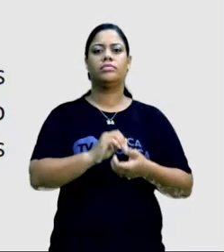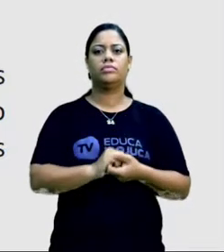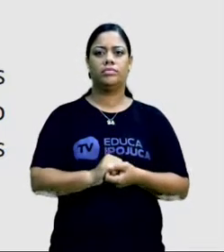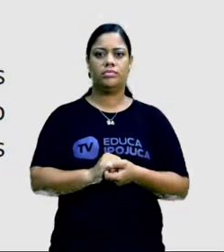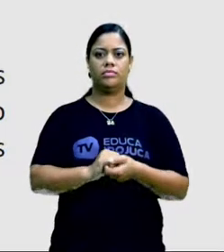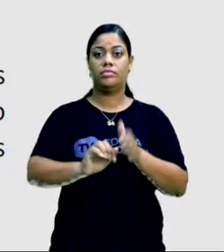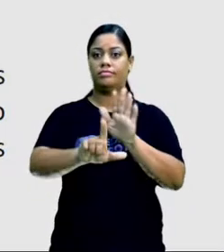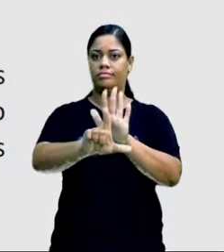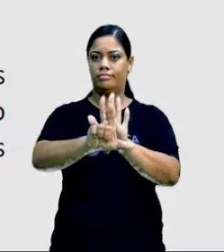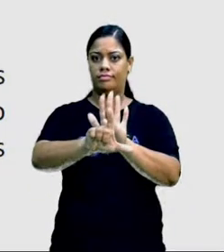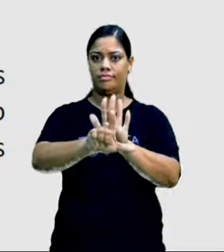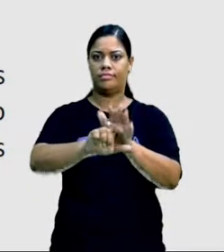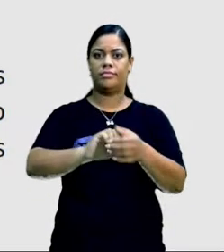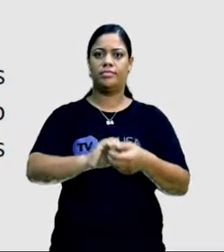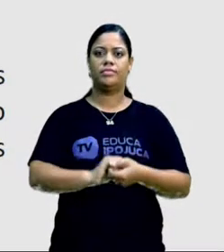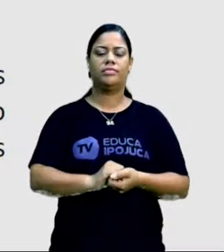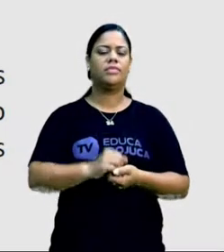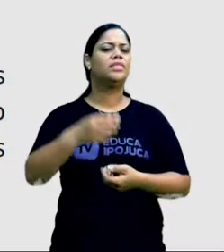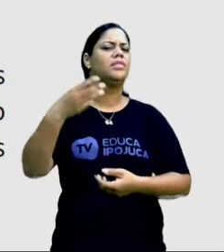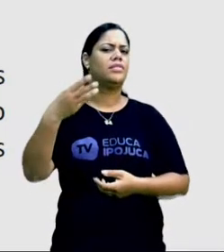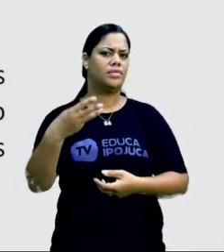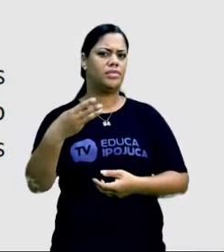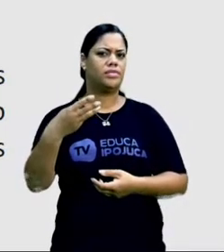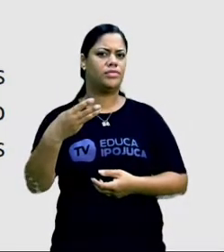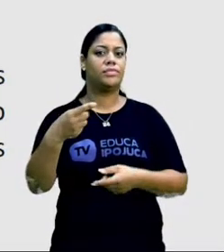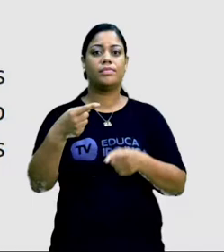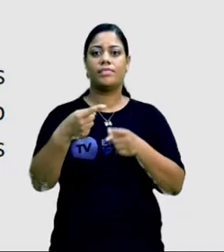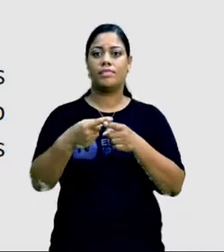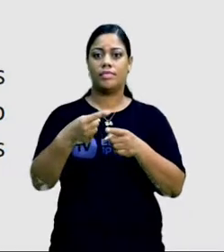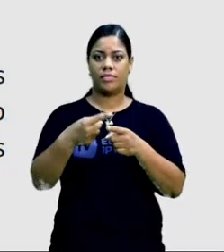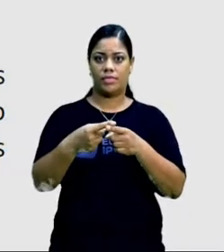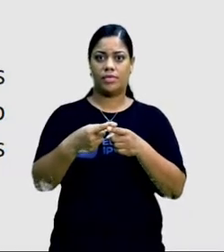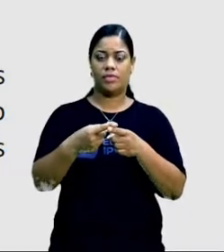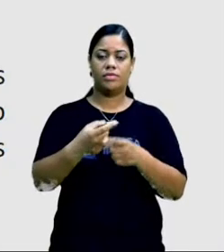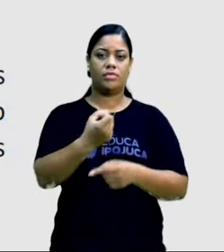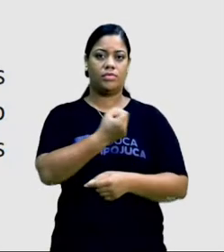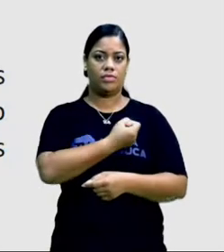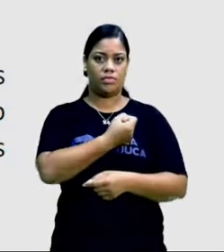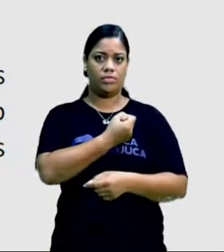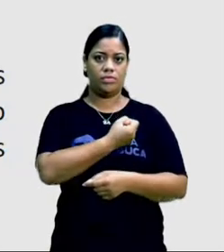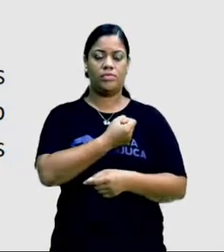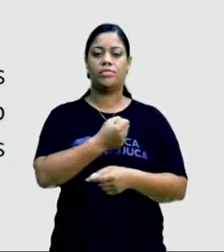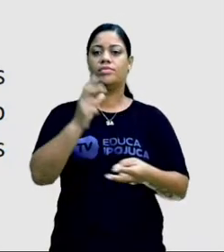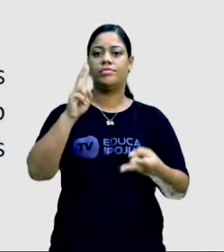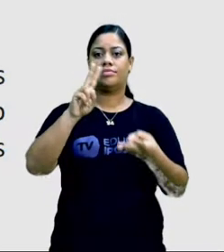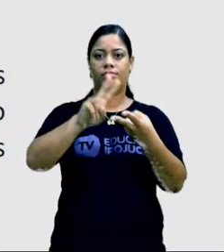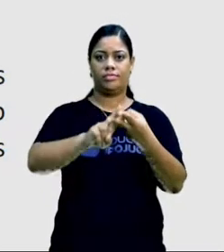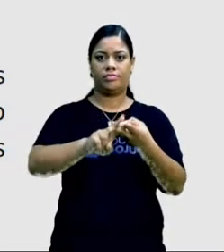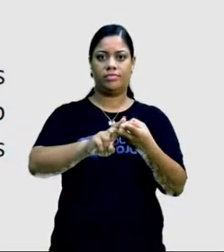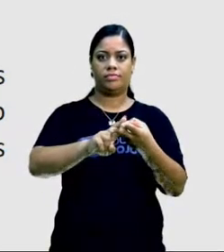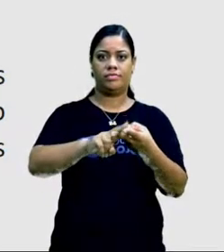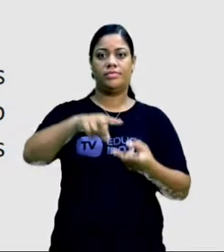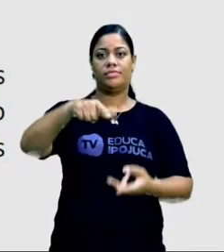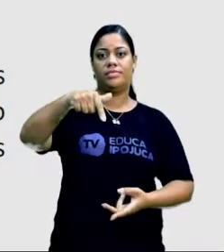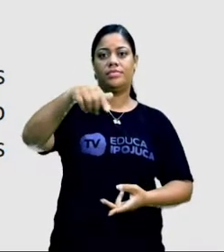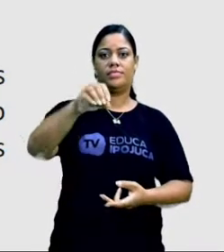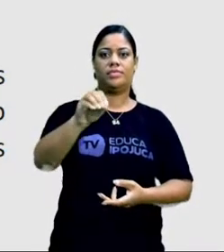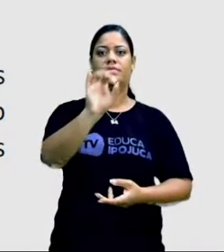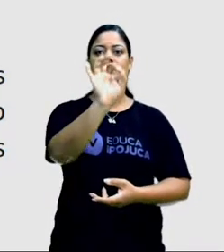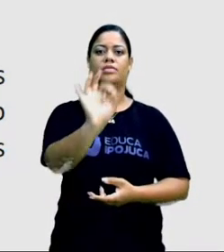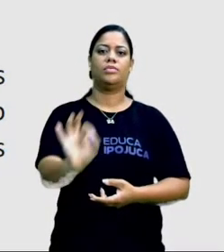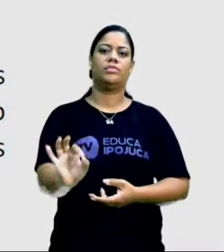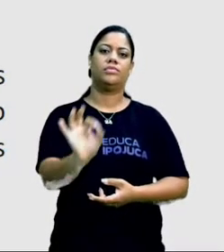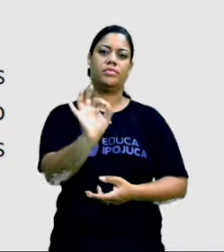responsabilizado perante a lei. E o 3, porque o índice de reincidência das prisões é de